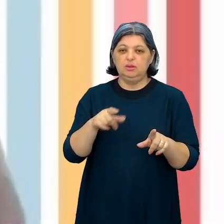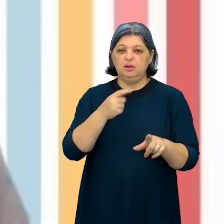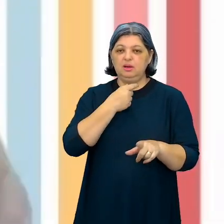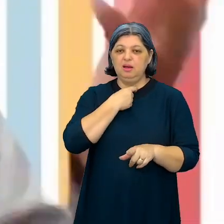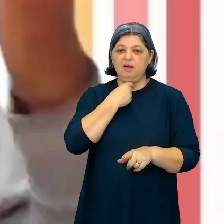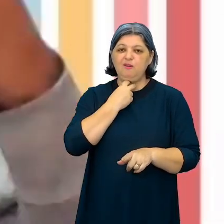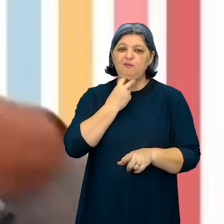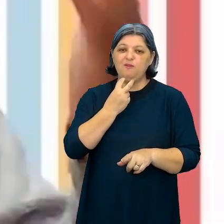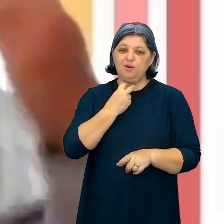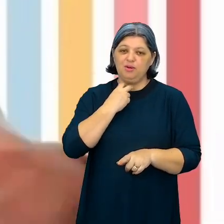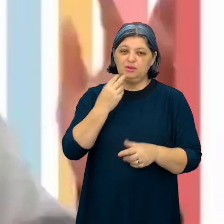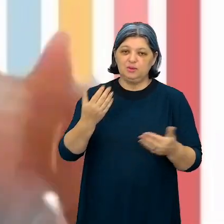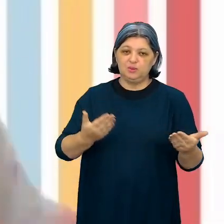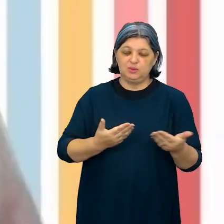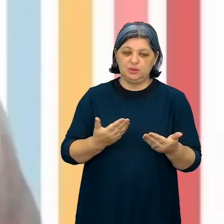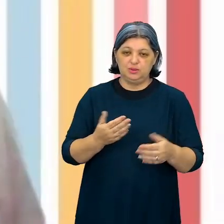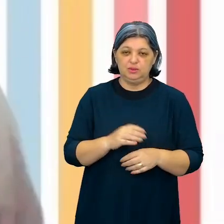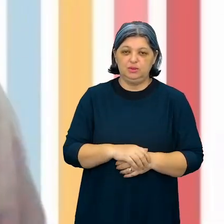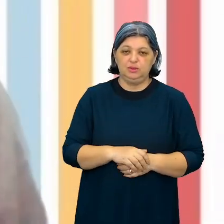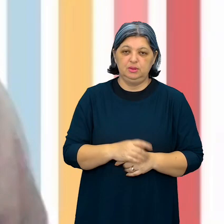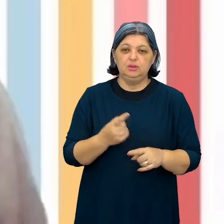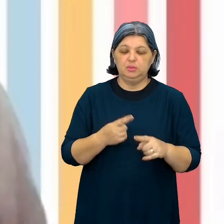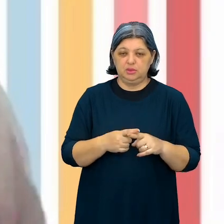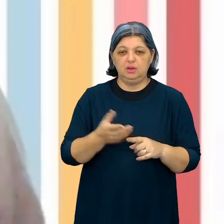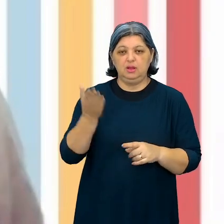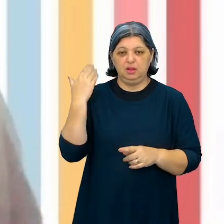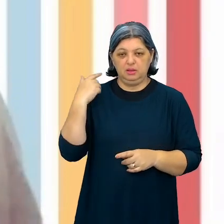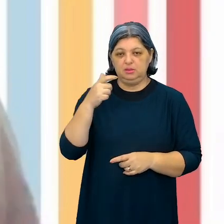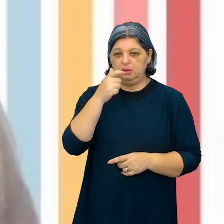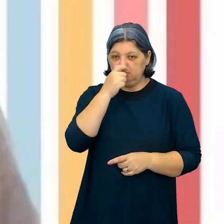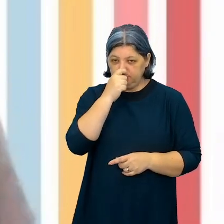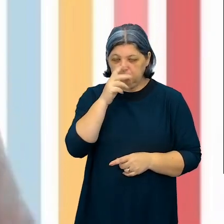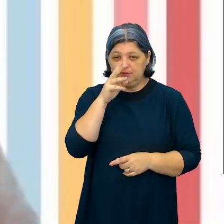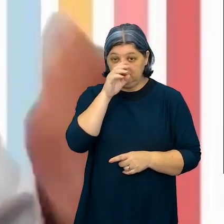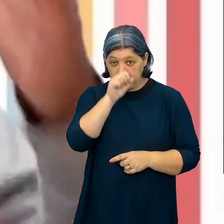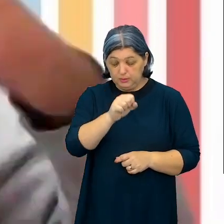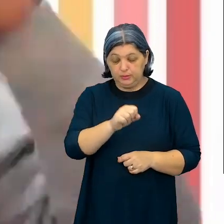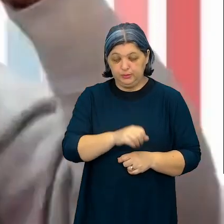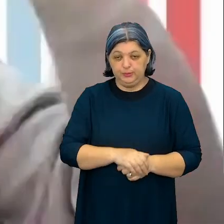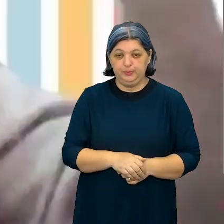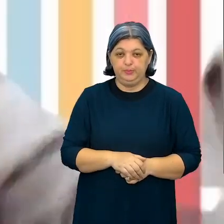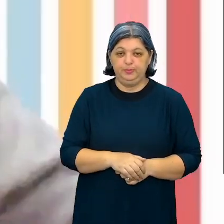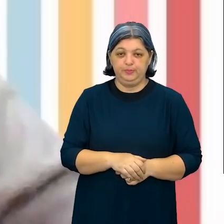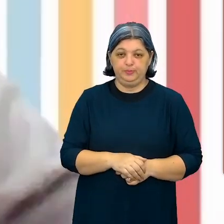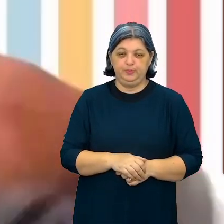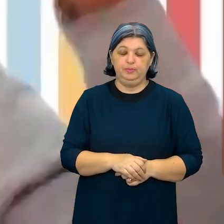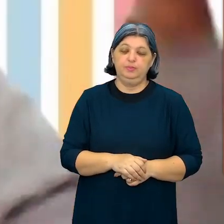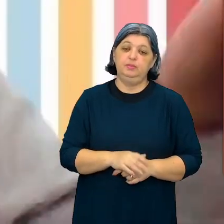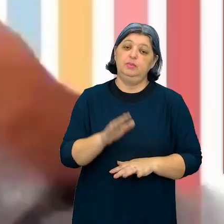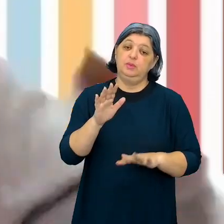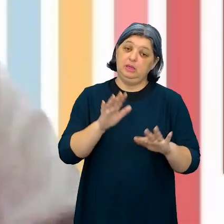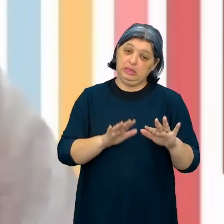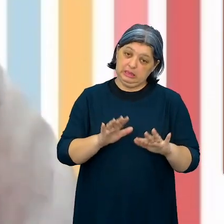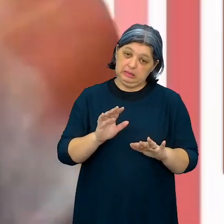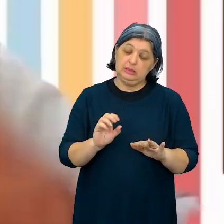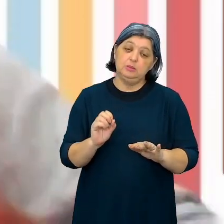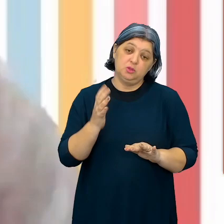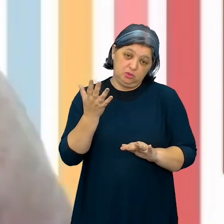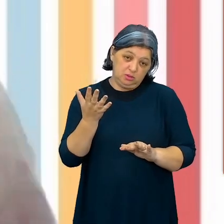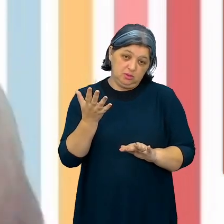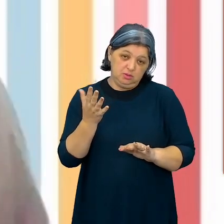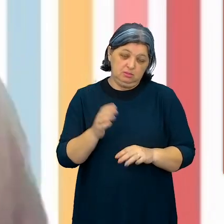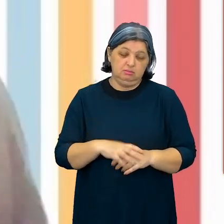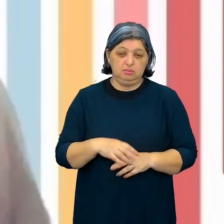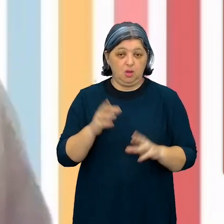de voz hoje porque eu venho de uma gripe muito forte por esses dias então pode ser pode ser talvez